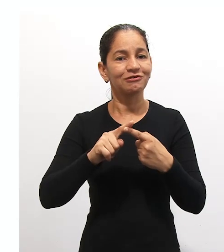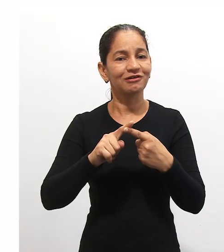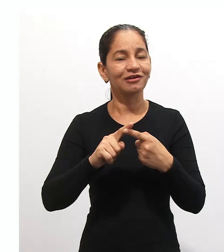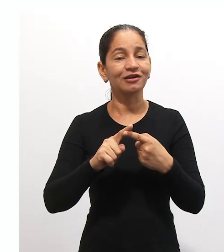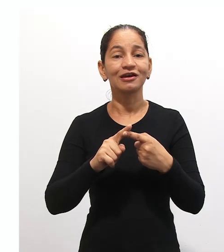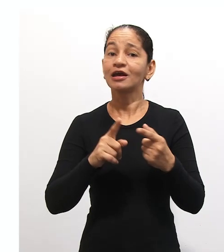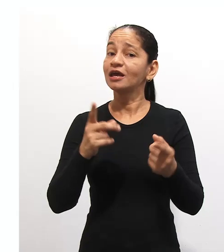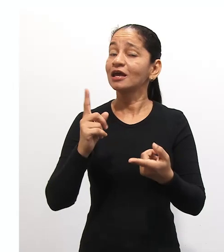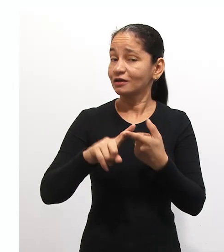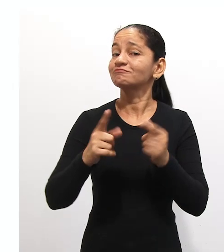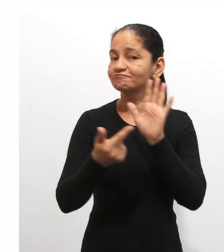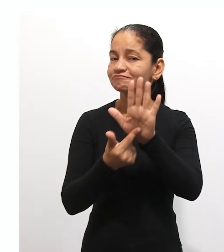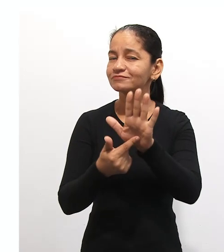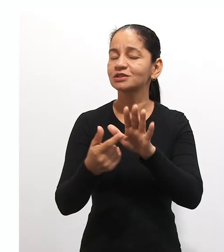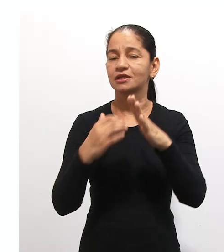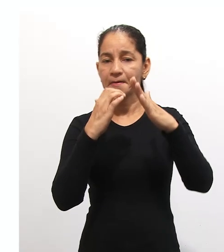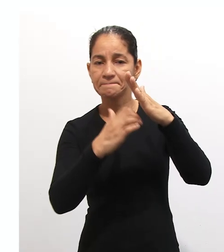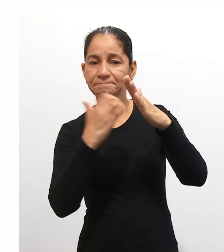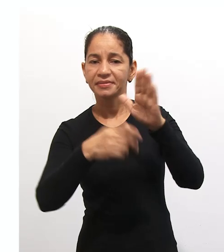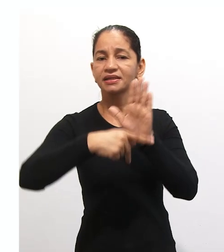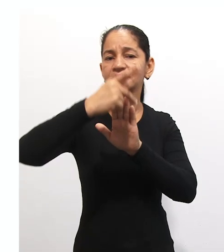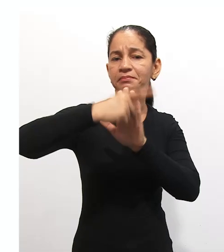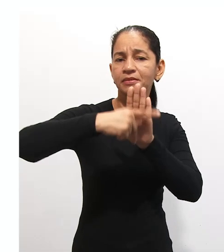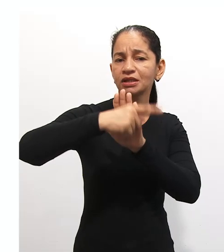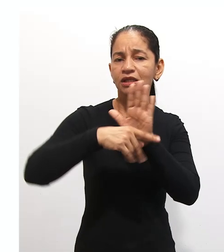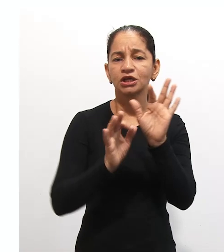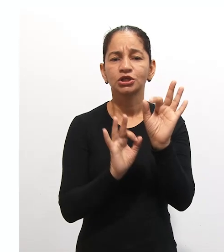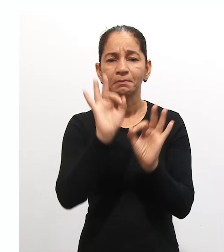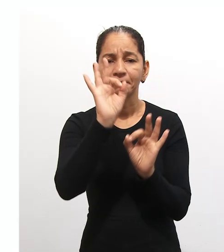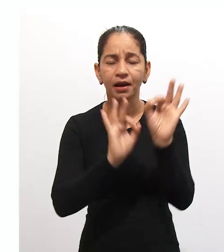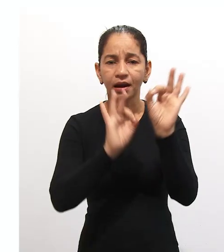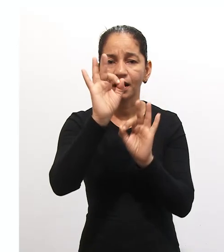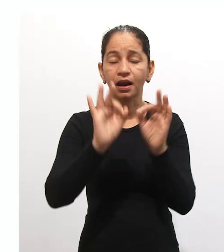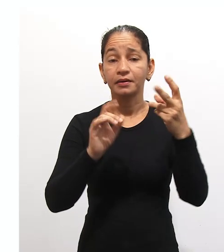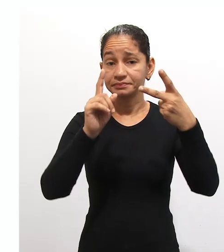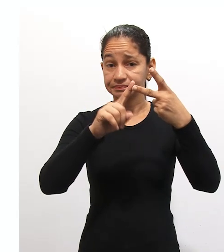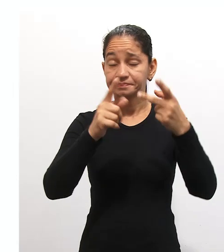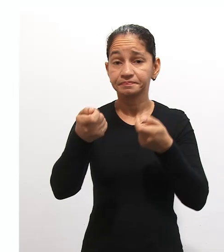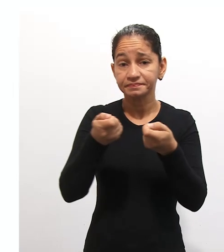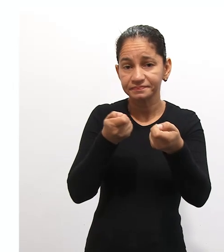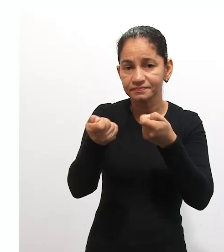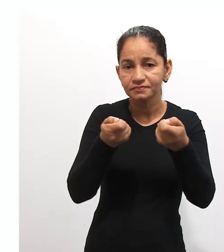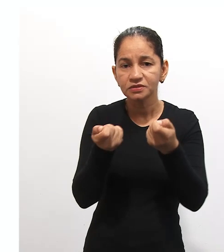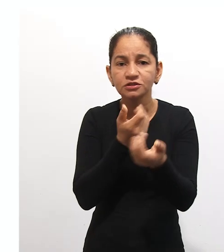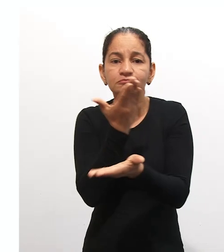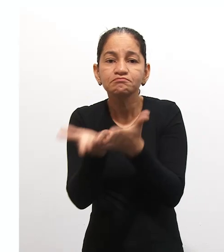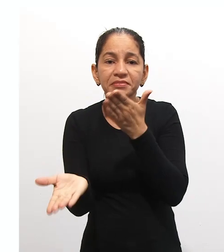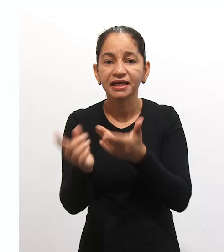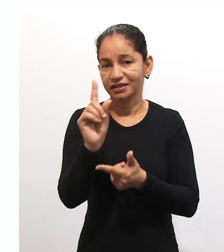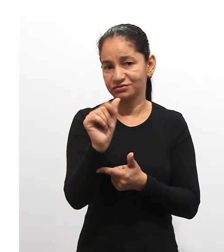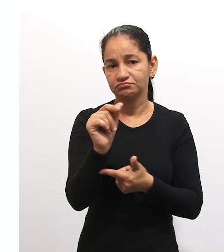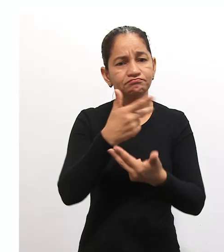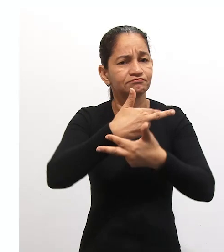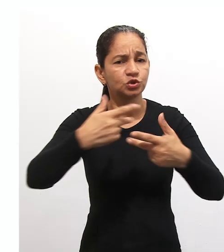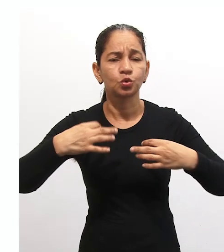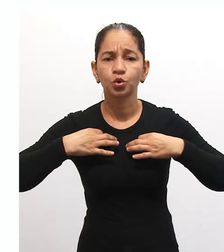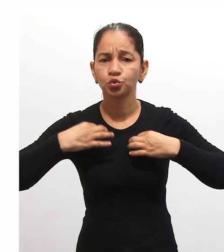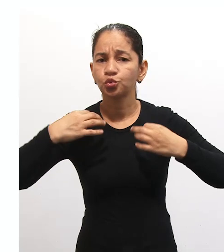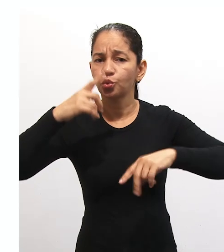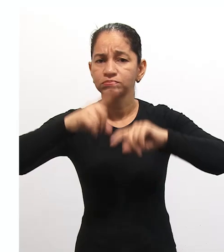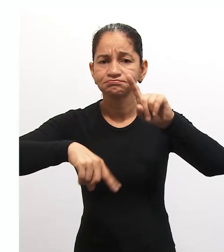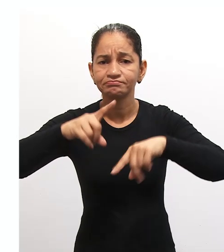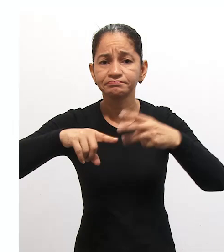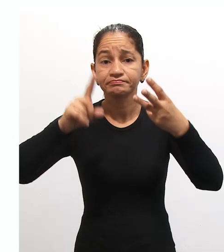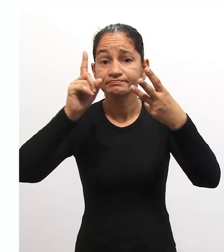vantagem competitiva. Empresas que planejam custos, monitoram desvios e controlam resultados tomam decisões